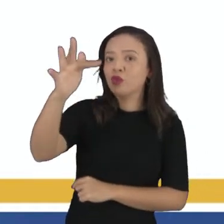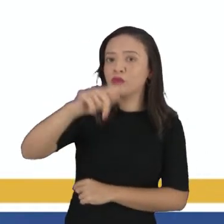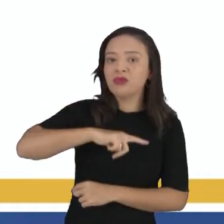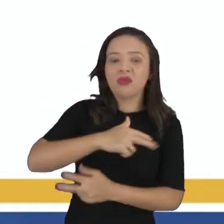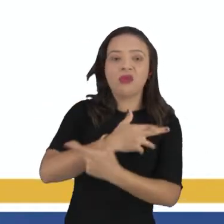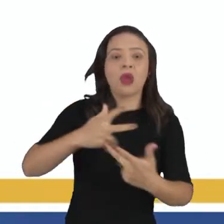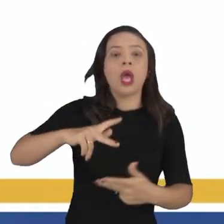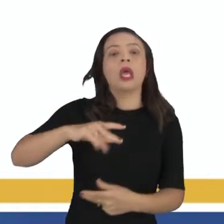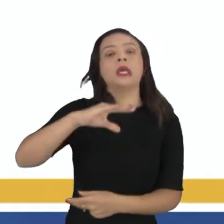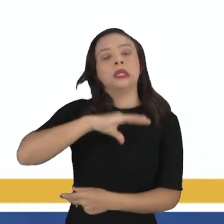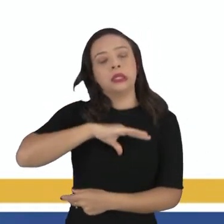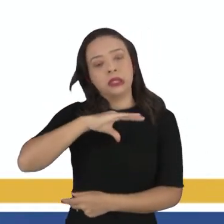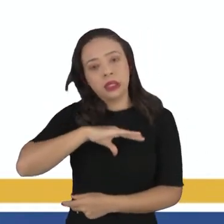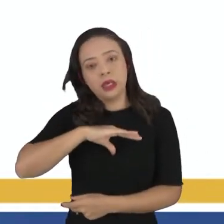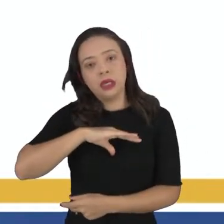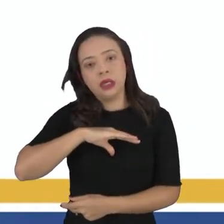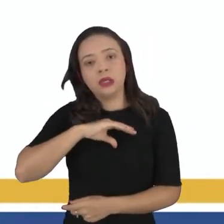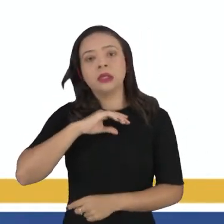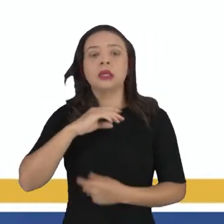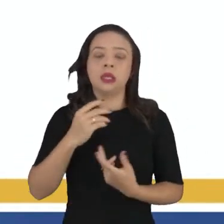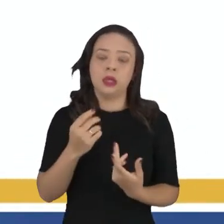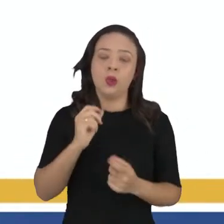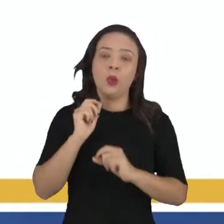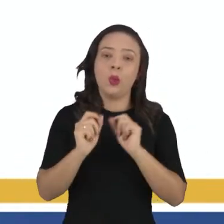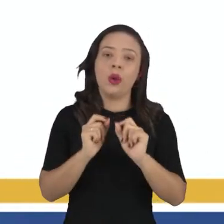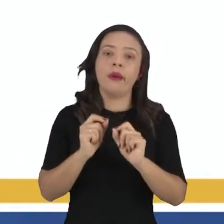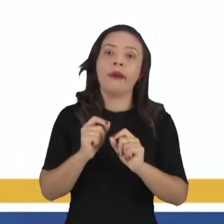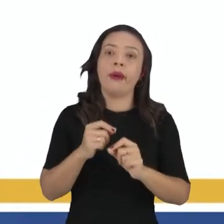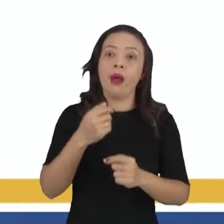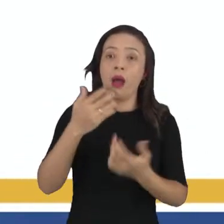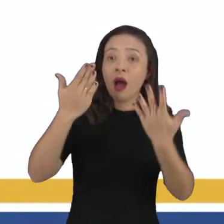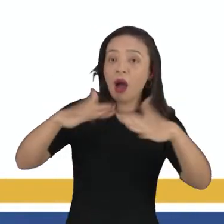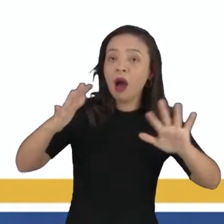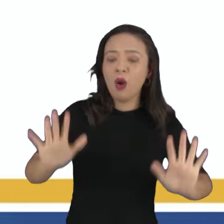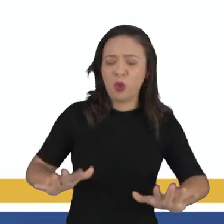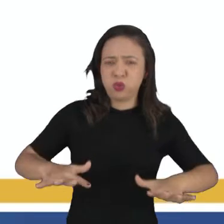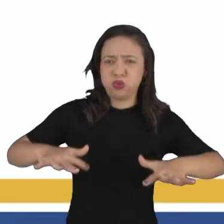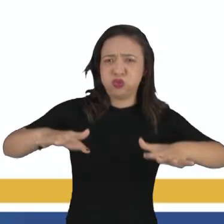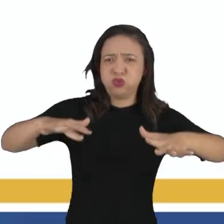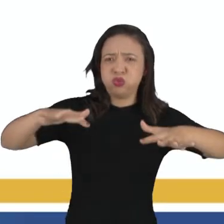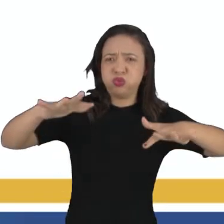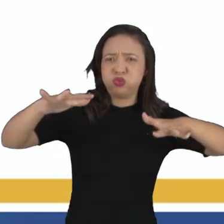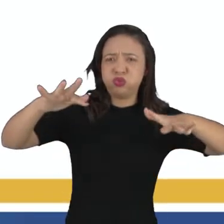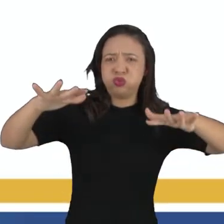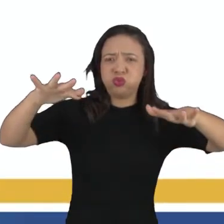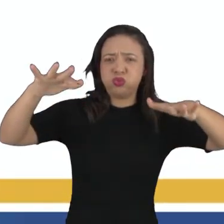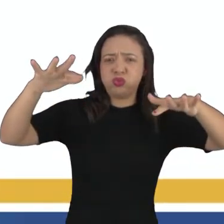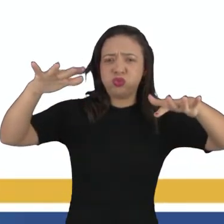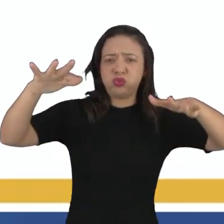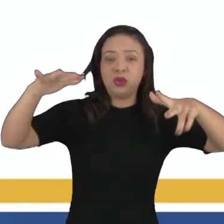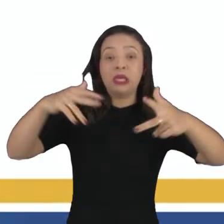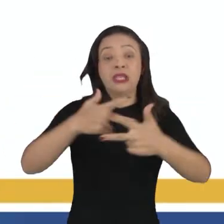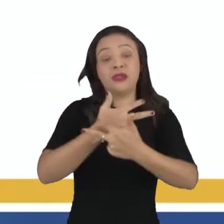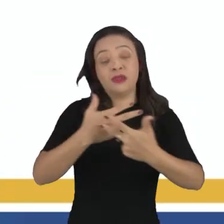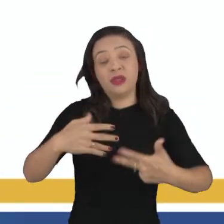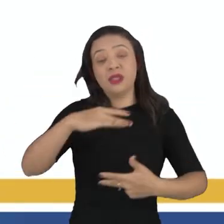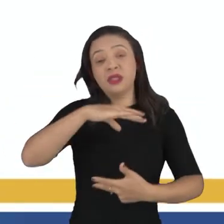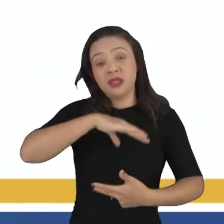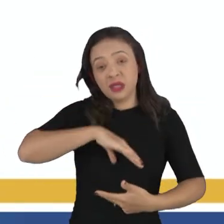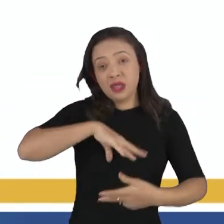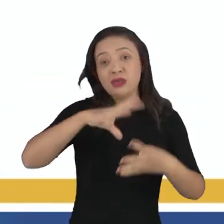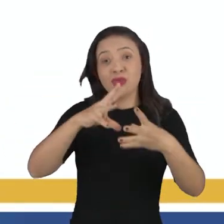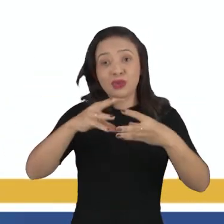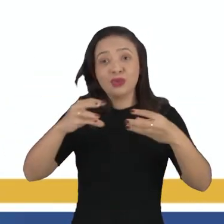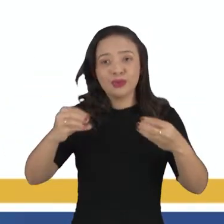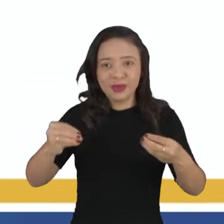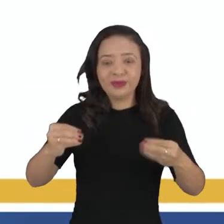nível do mar vai subir em decorrência do derretimento de calotas polares e cidades ali litorâneas, muito famosas pelo turismo, vão começar a